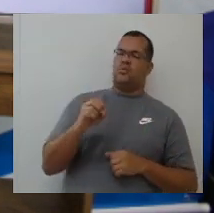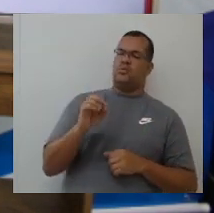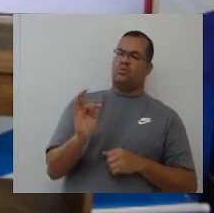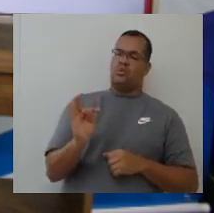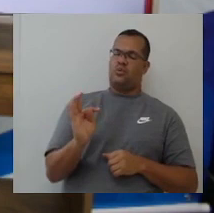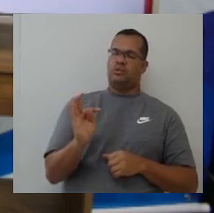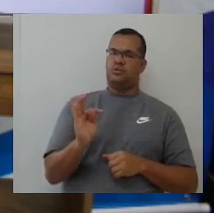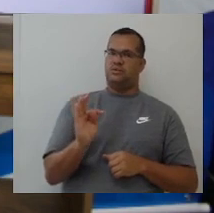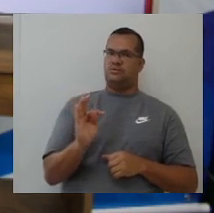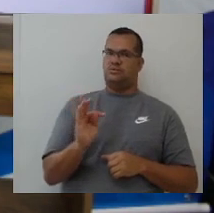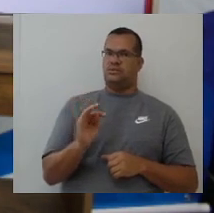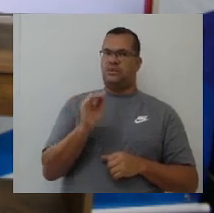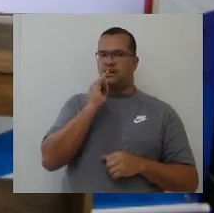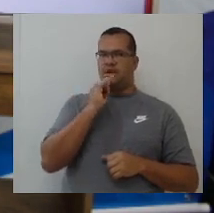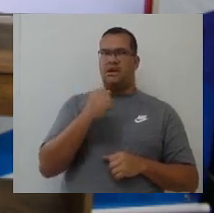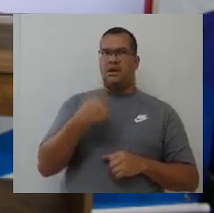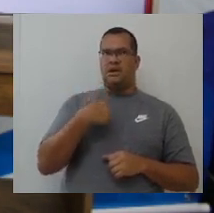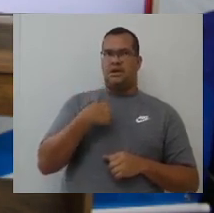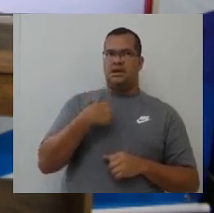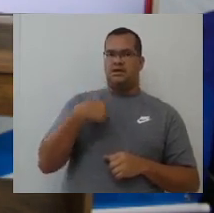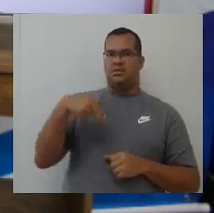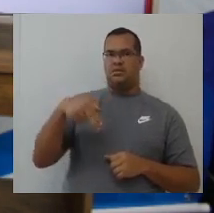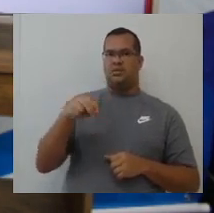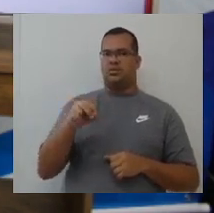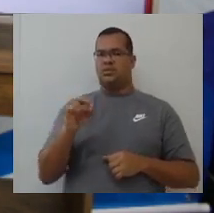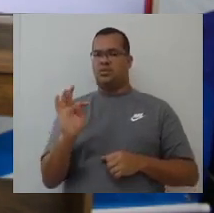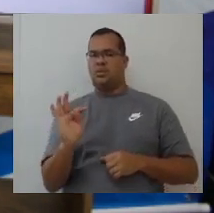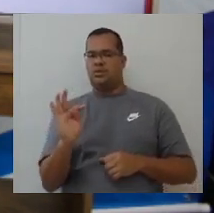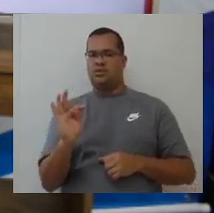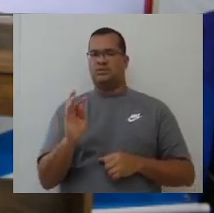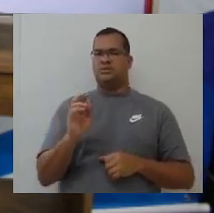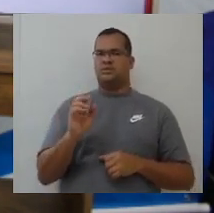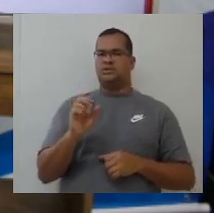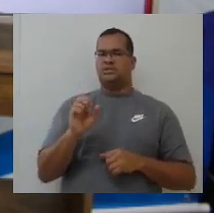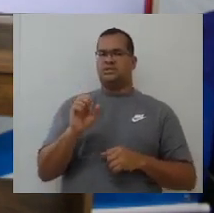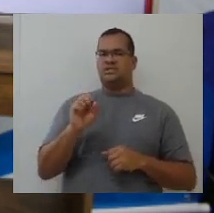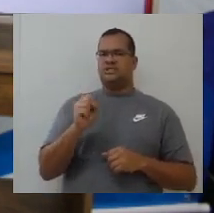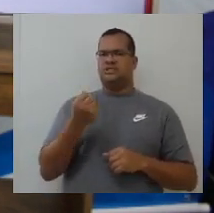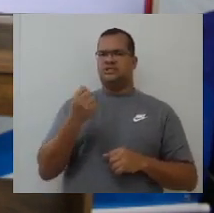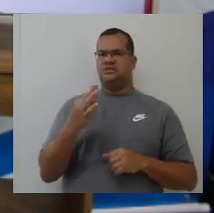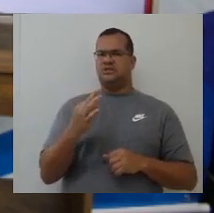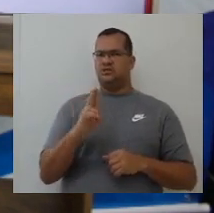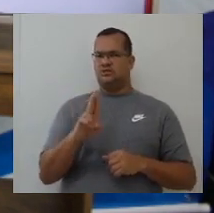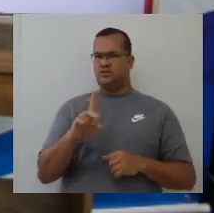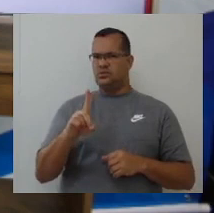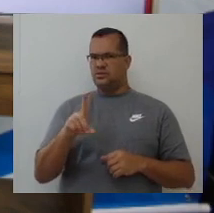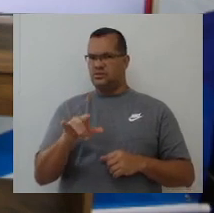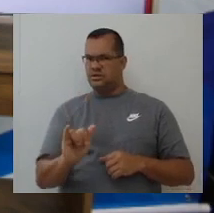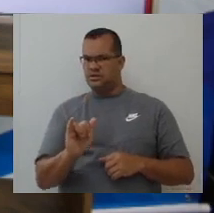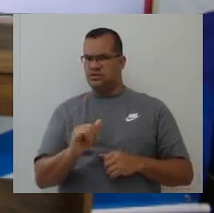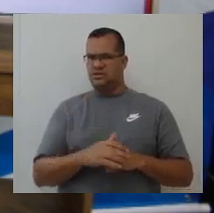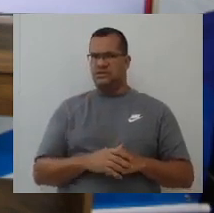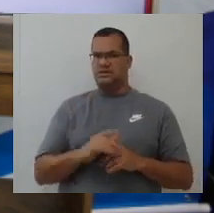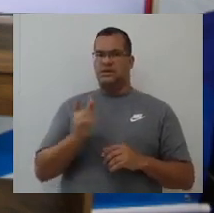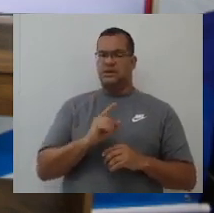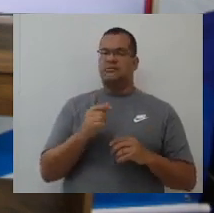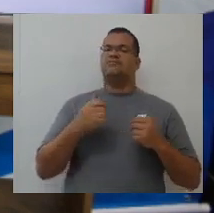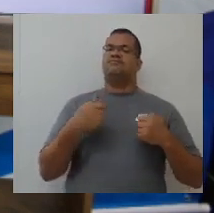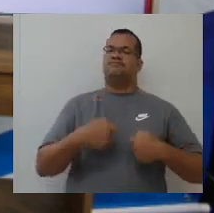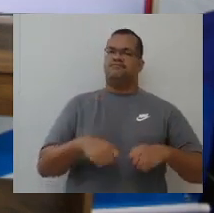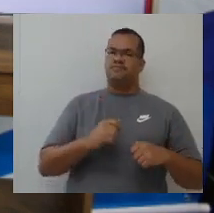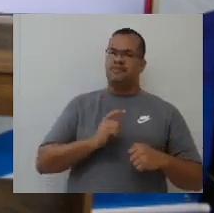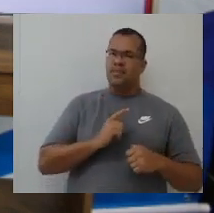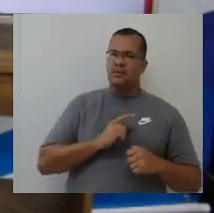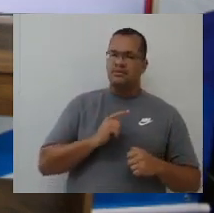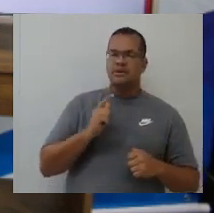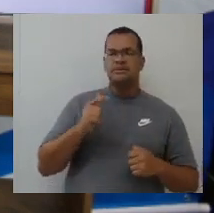verbo principal. Eu não posso dizer I not study. Em inglês não funciona dessa forma. Para cada tempo verbal, eu tenho um verbo